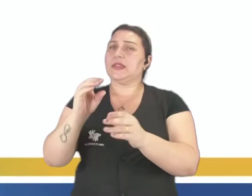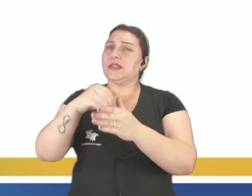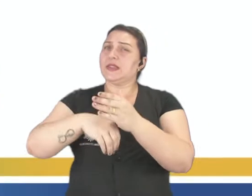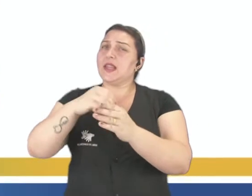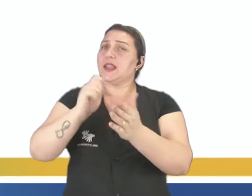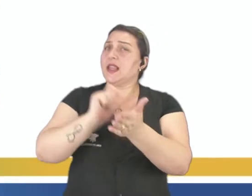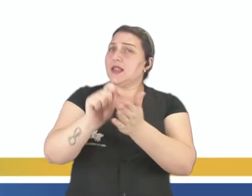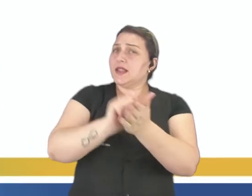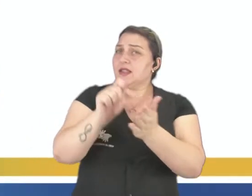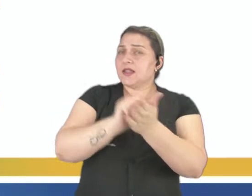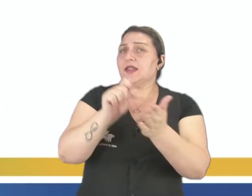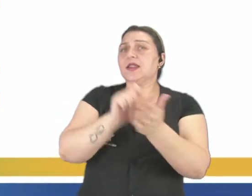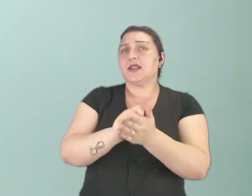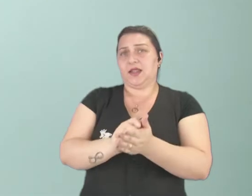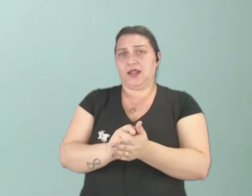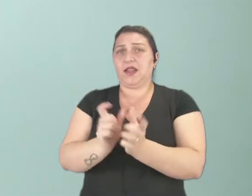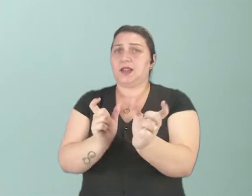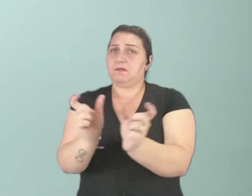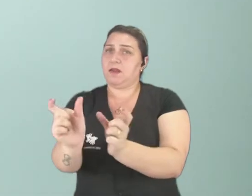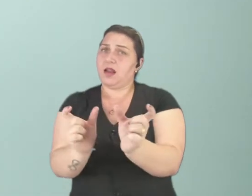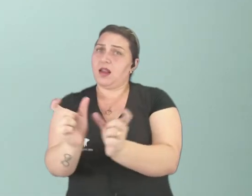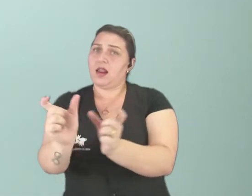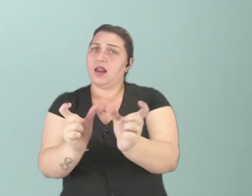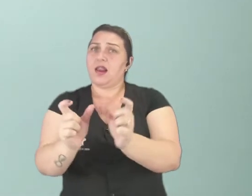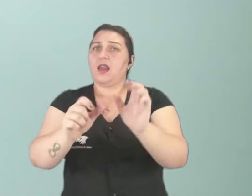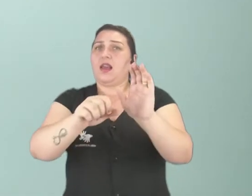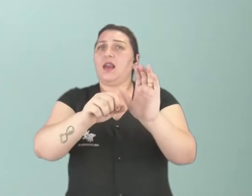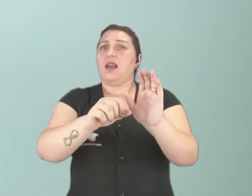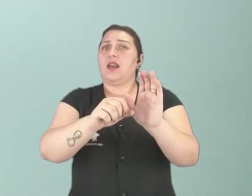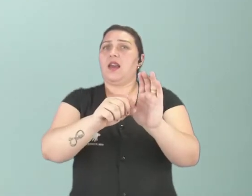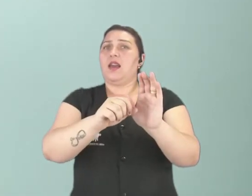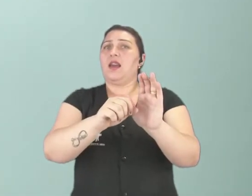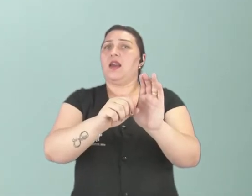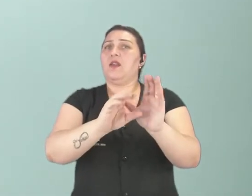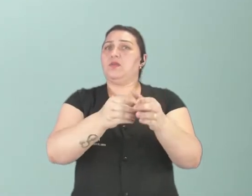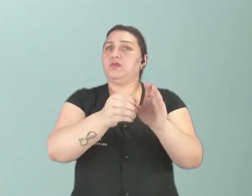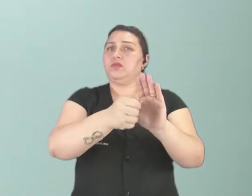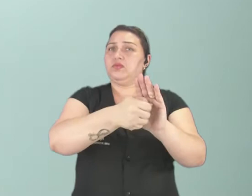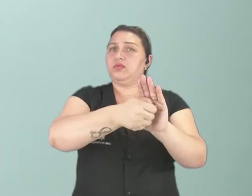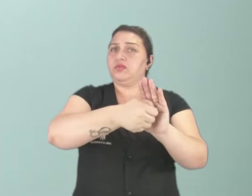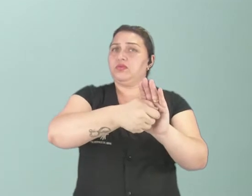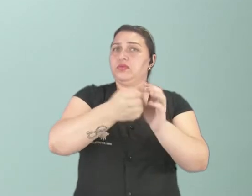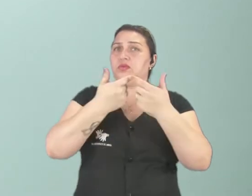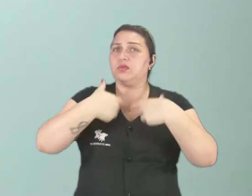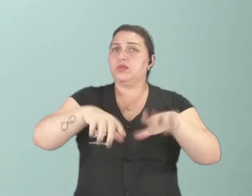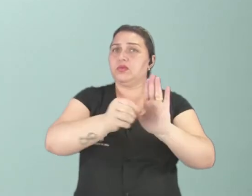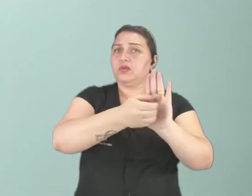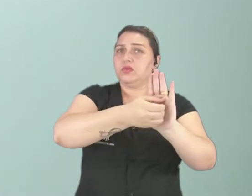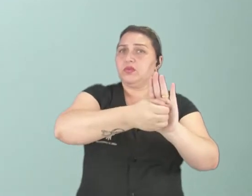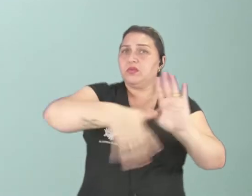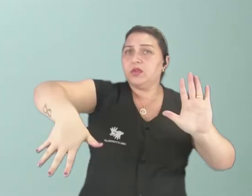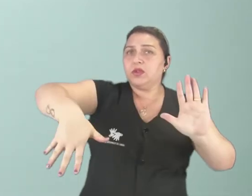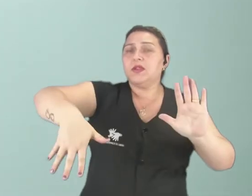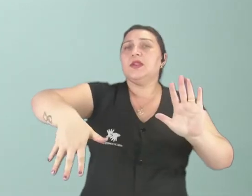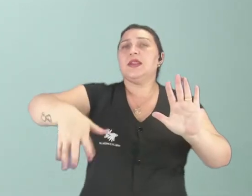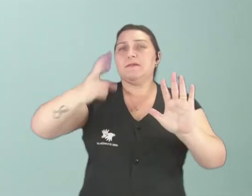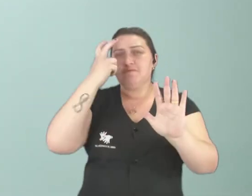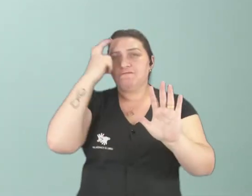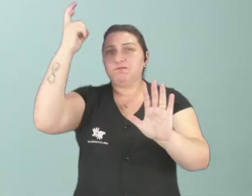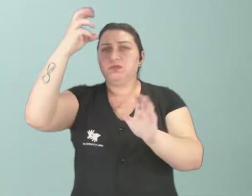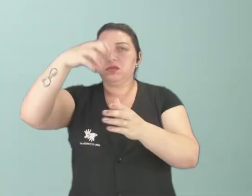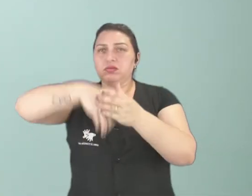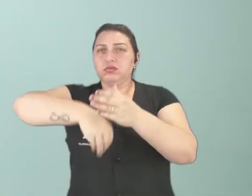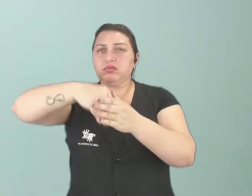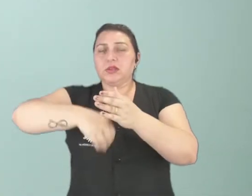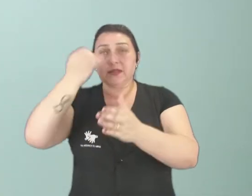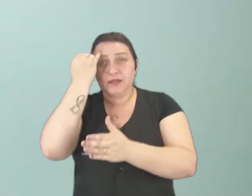da escrita, né, das suas palavras, figuras de linguagem, né, utilizando ali, e o outro já está mais no seu intelecto, né,